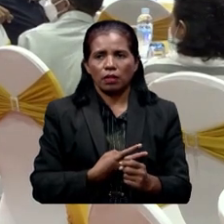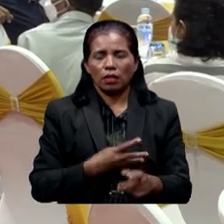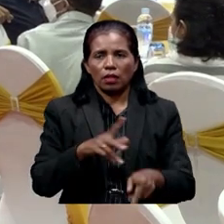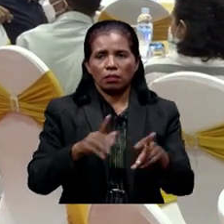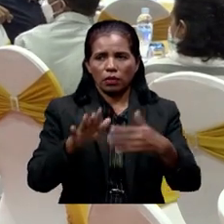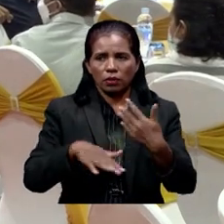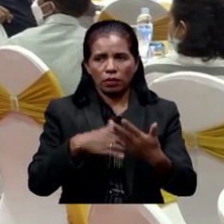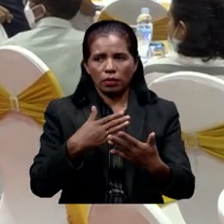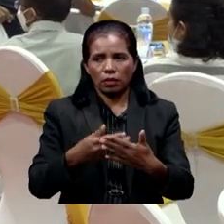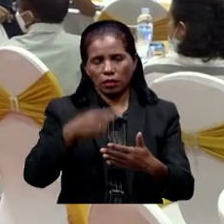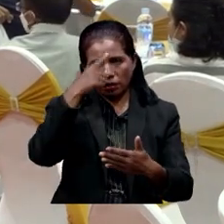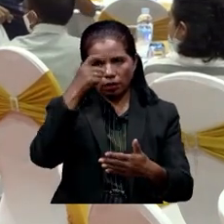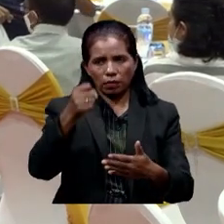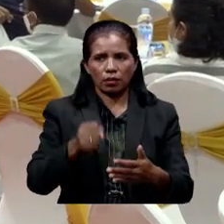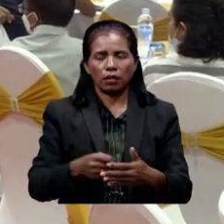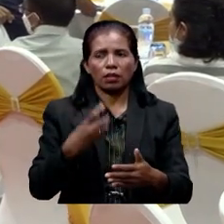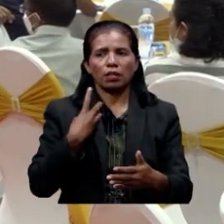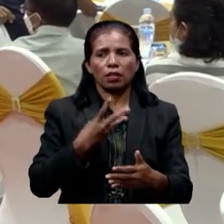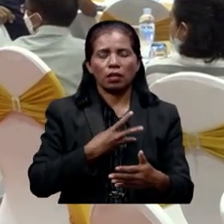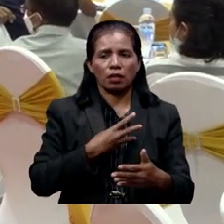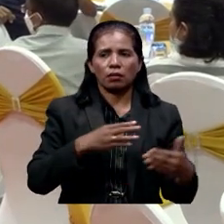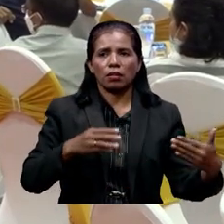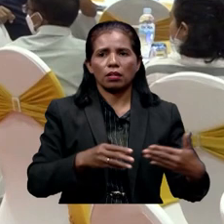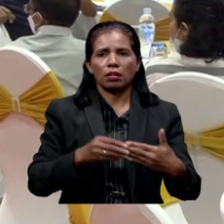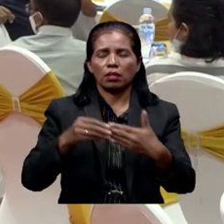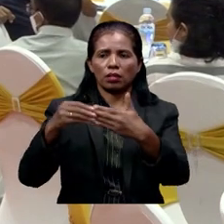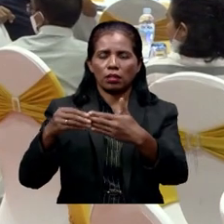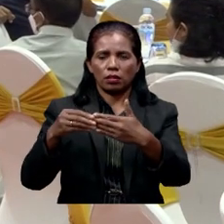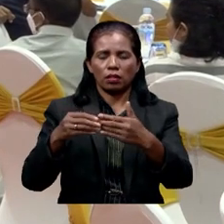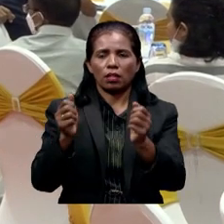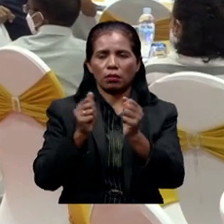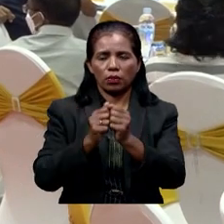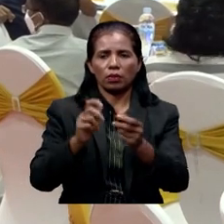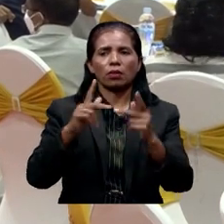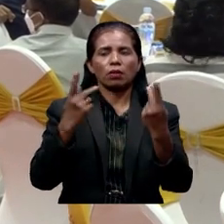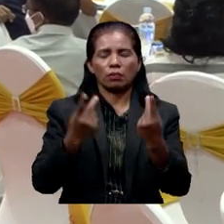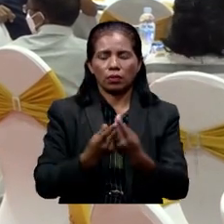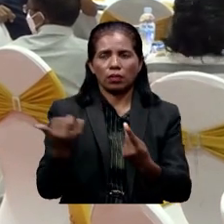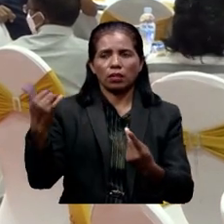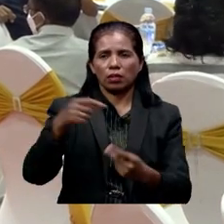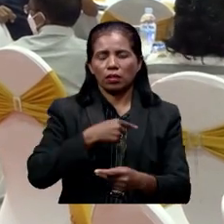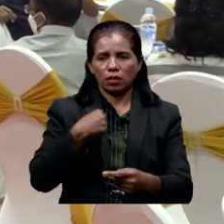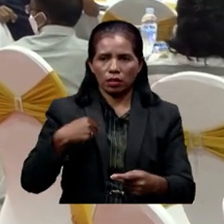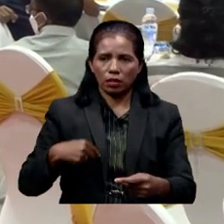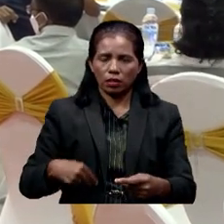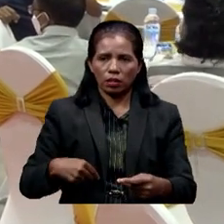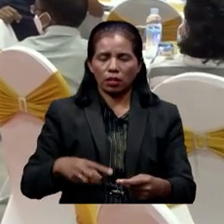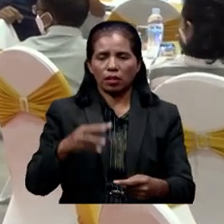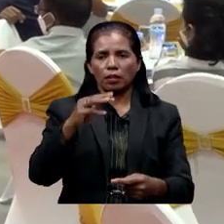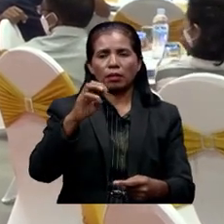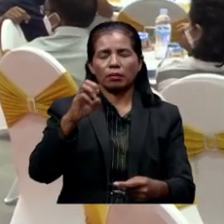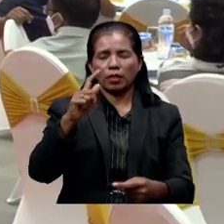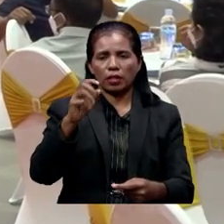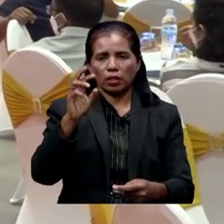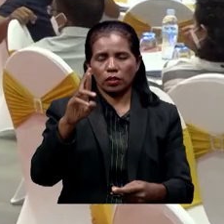emasira então maneira que a minha organiza em parceria com a companhia Synix e Metro Data